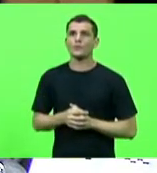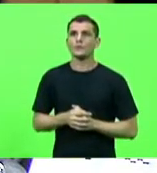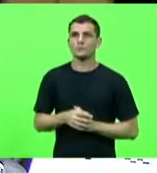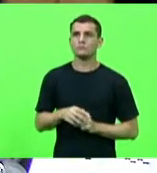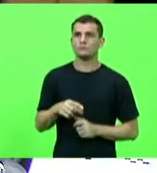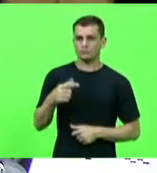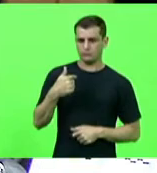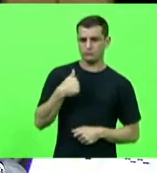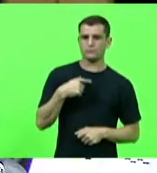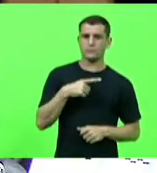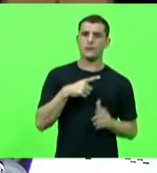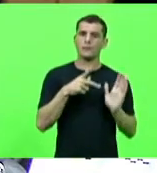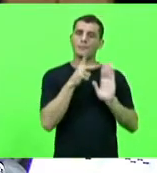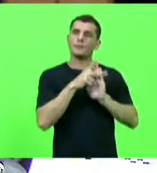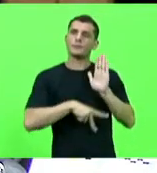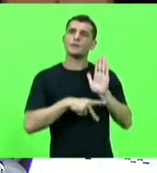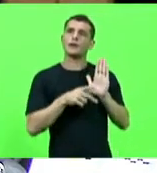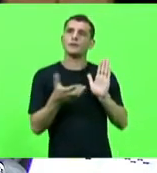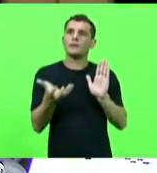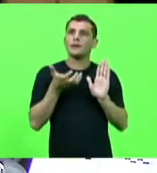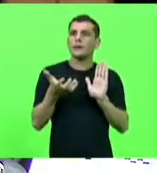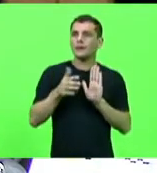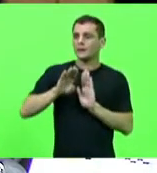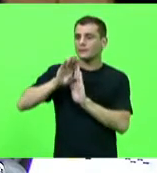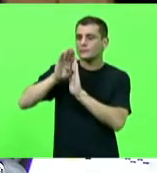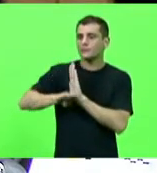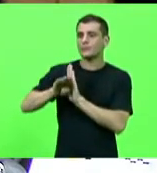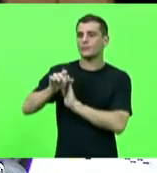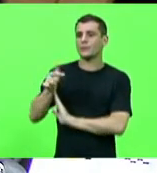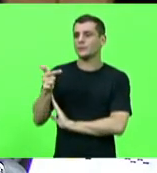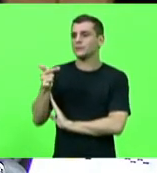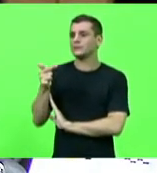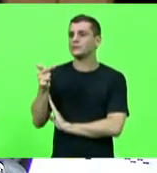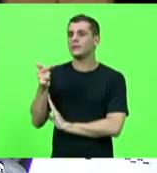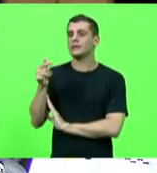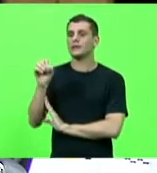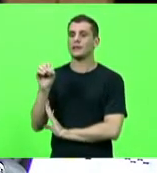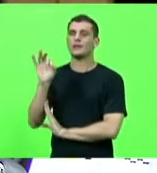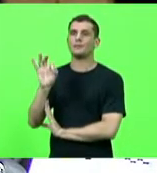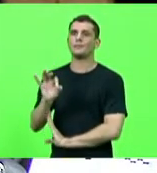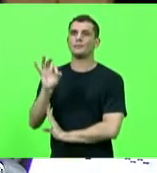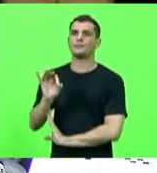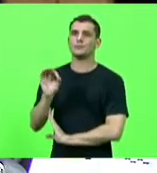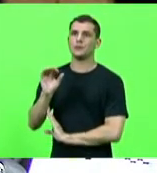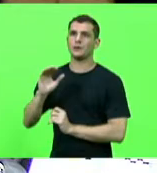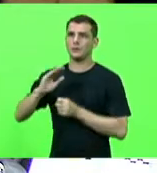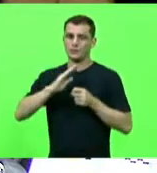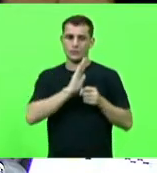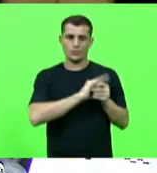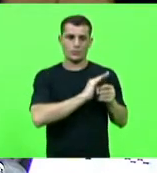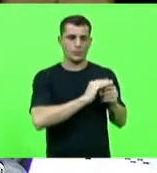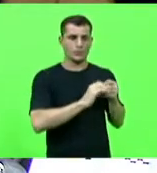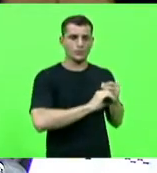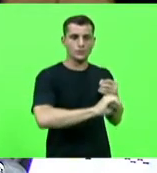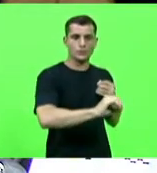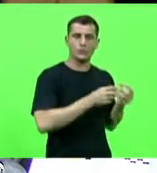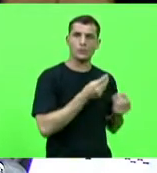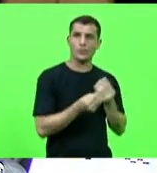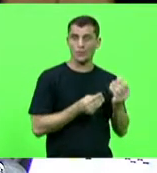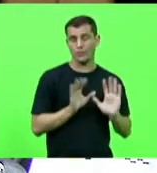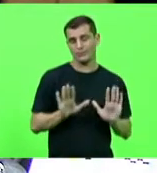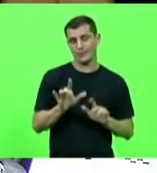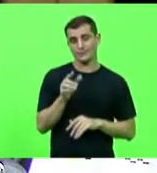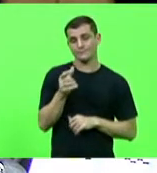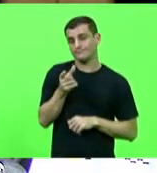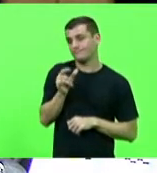tarifa do esgoto. Infelizmente, foi mantido o veto pelos colegas deputados, não com o meu voto. E, de repente, no